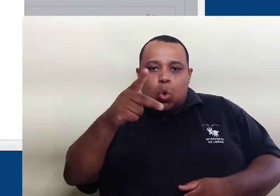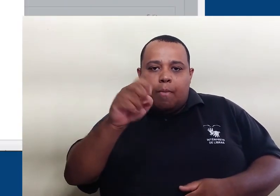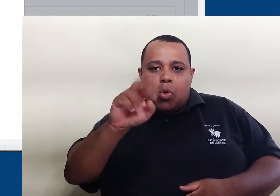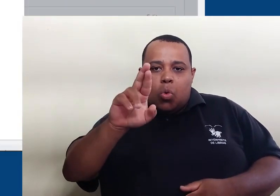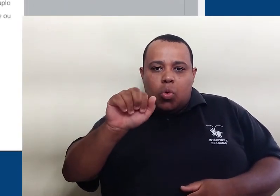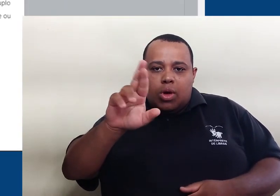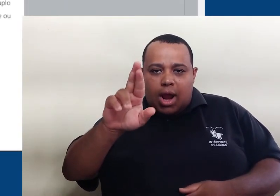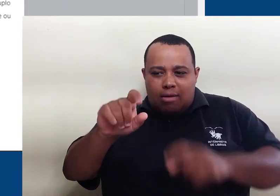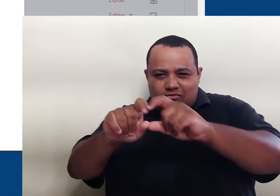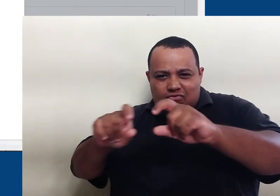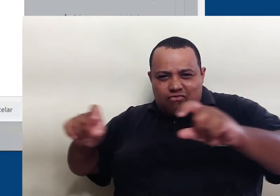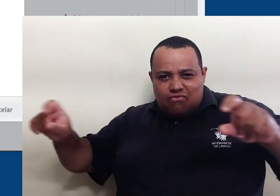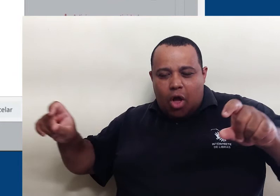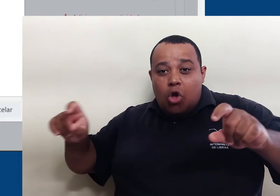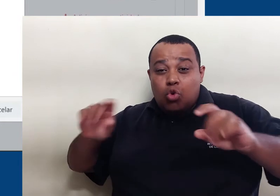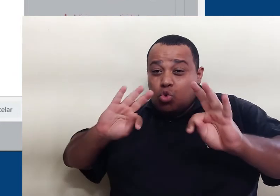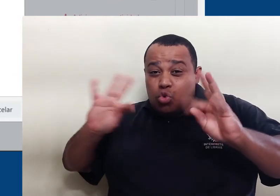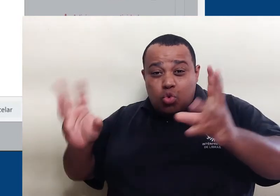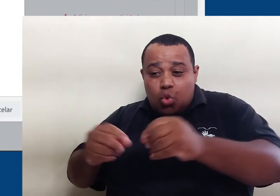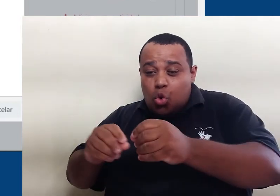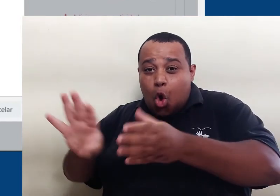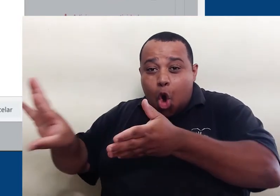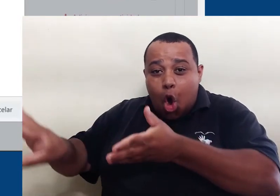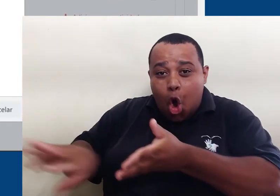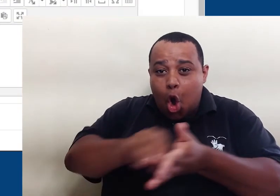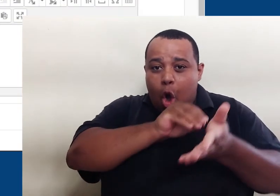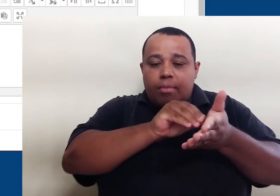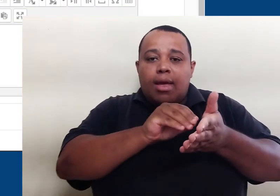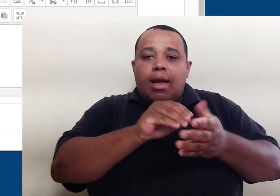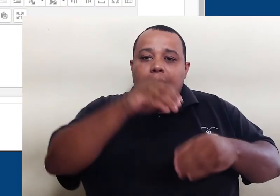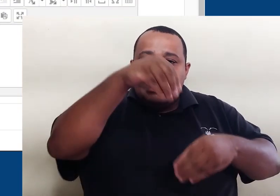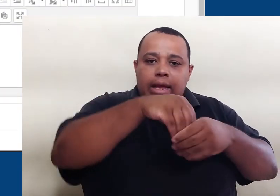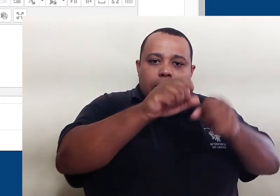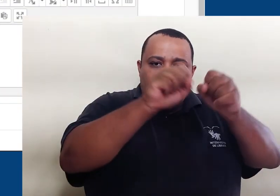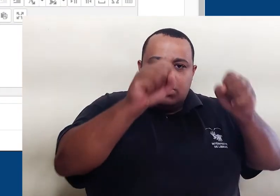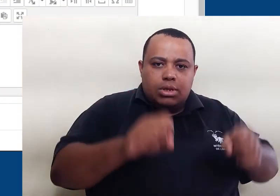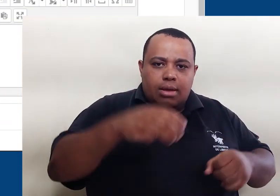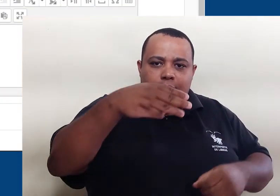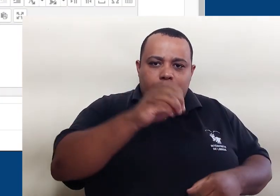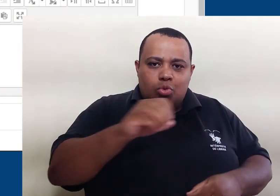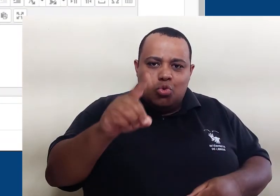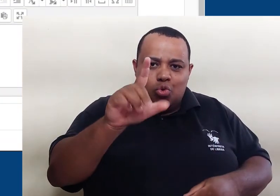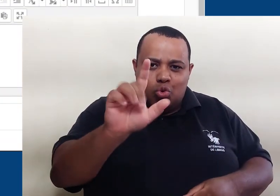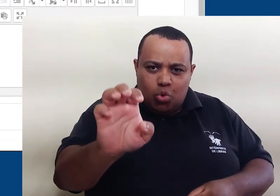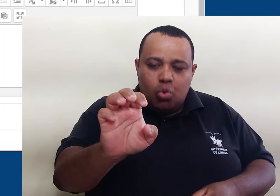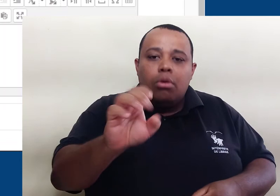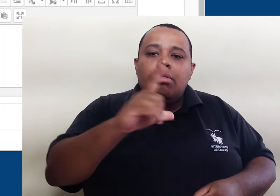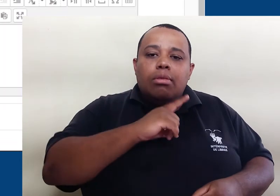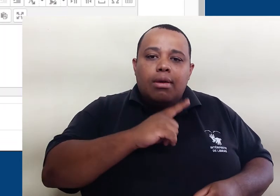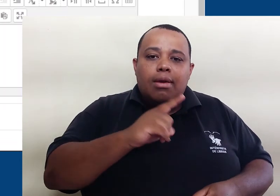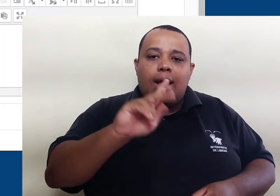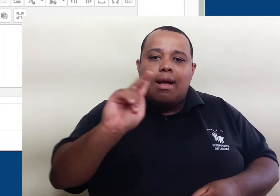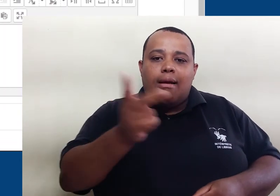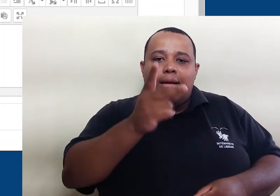ou recurso, vamos descer, criar um rótulo. Aí aqui, em vez de a gente digitar e colocar aquele link direto,